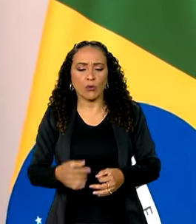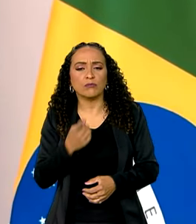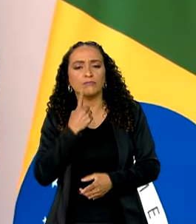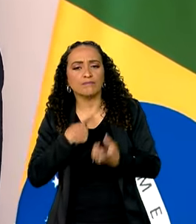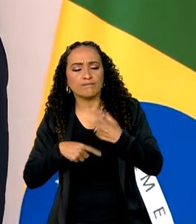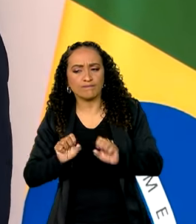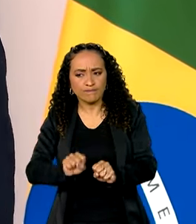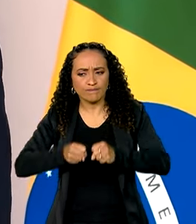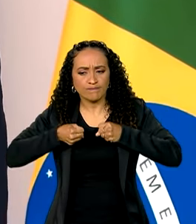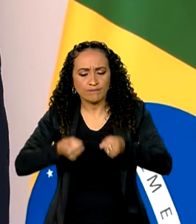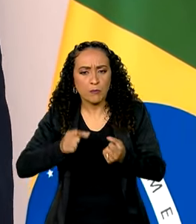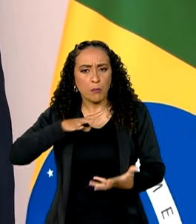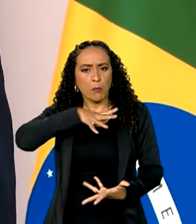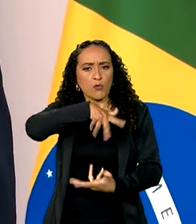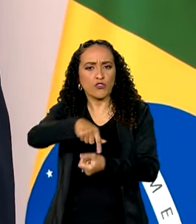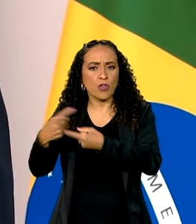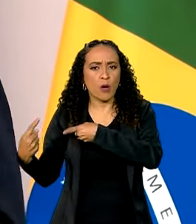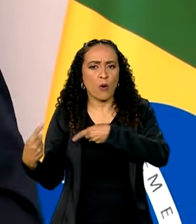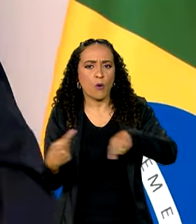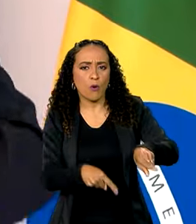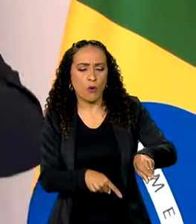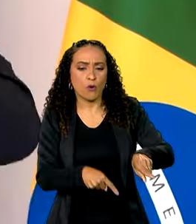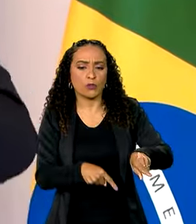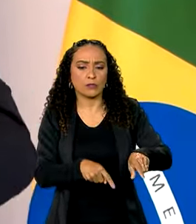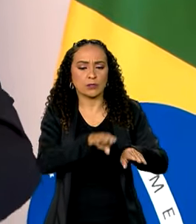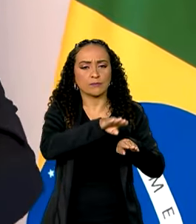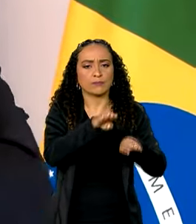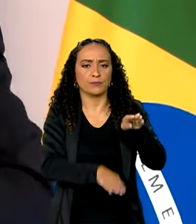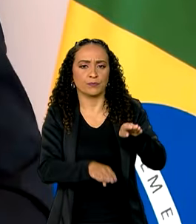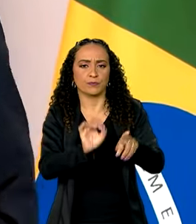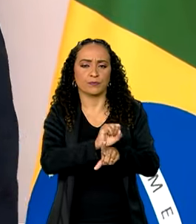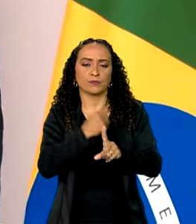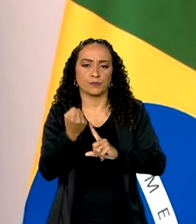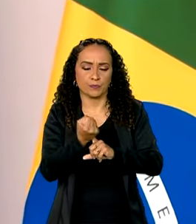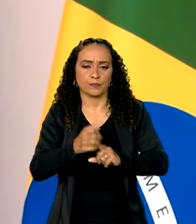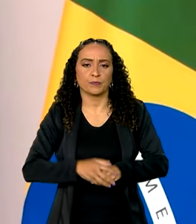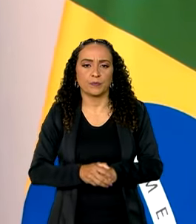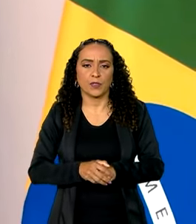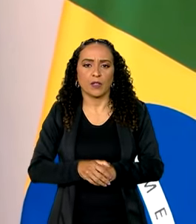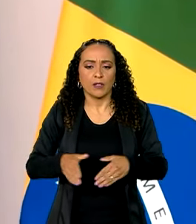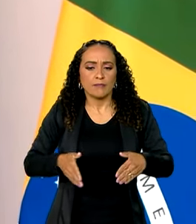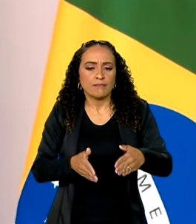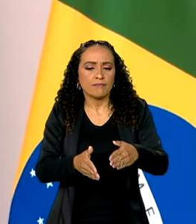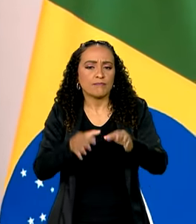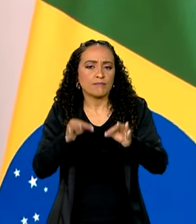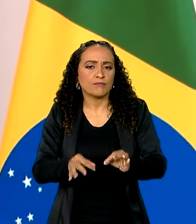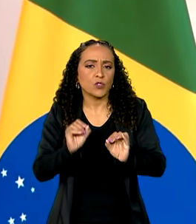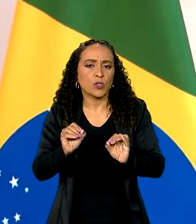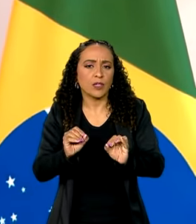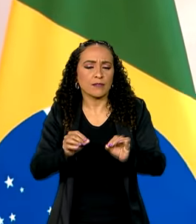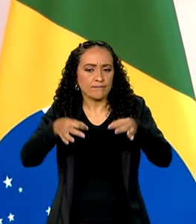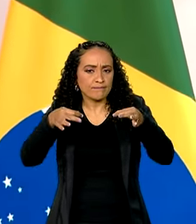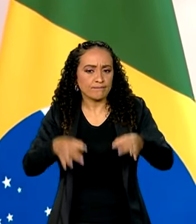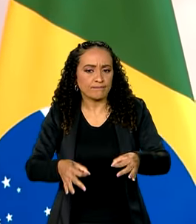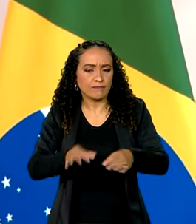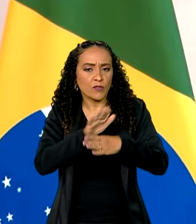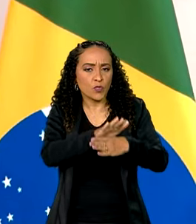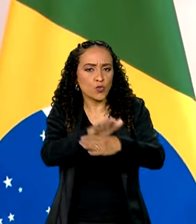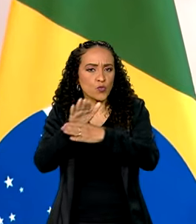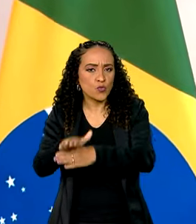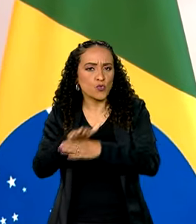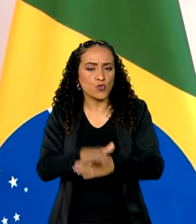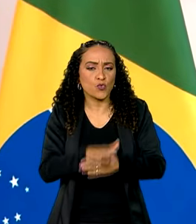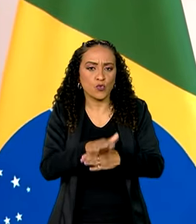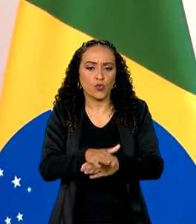esforço mundial para combater a desigualdade social. O caminho seria uma justa contribuição